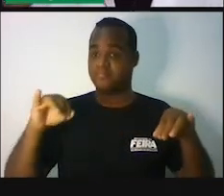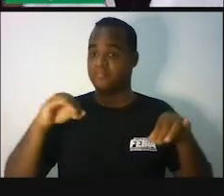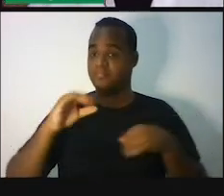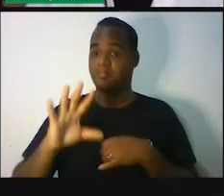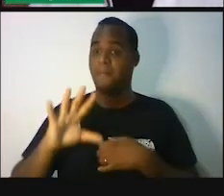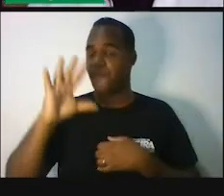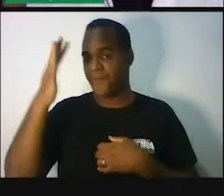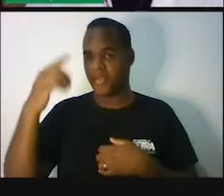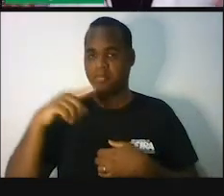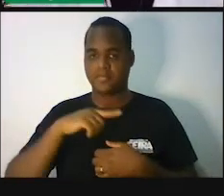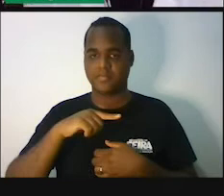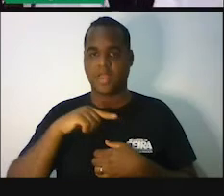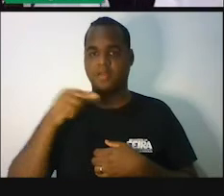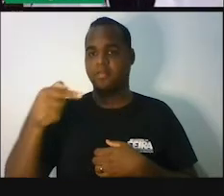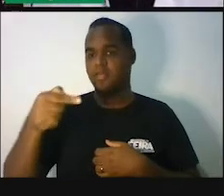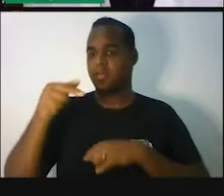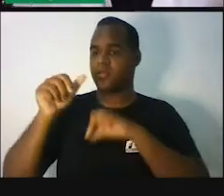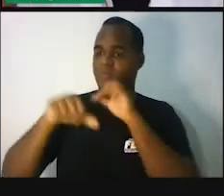aconteceram